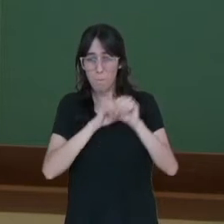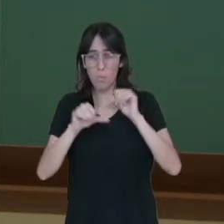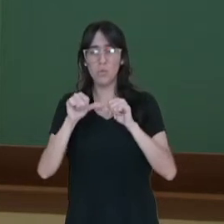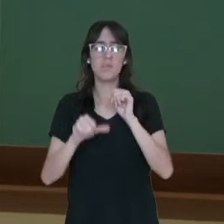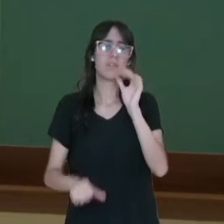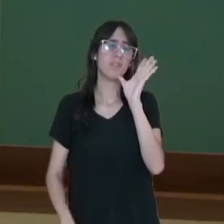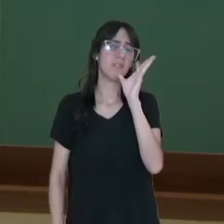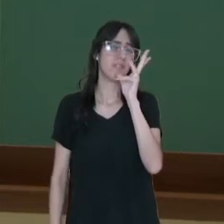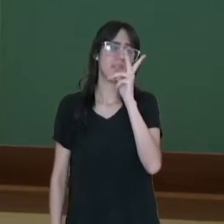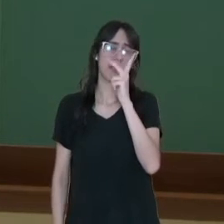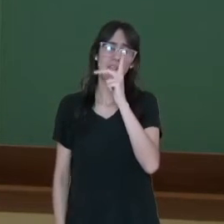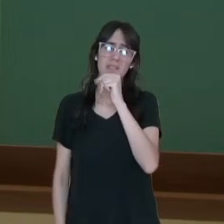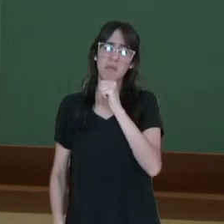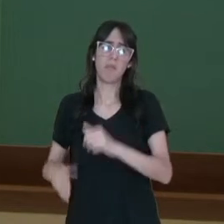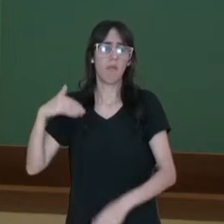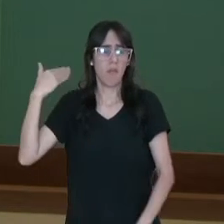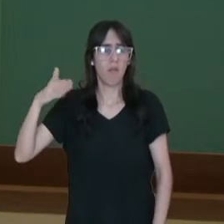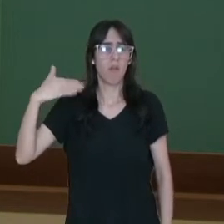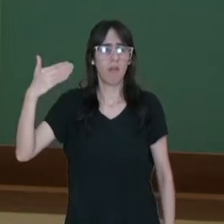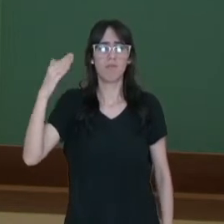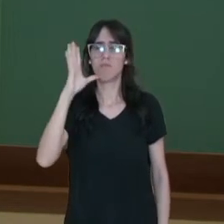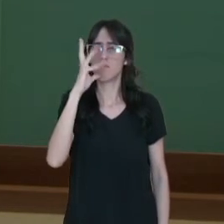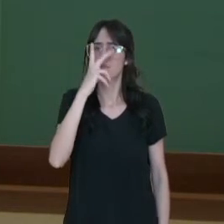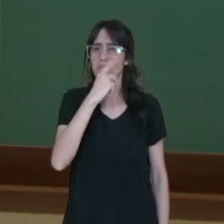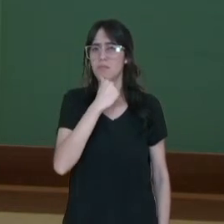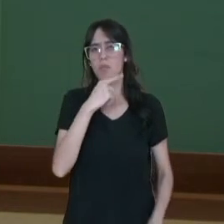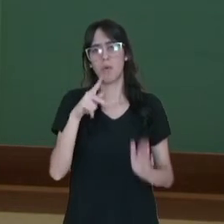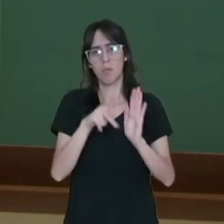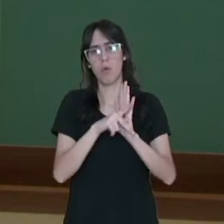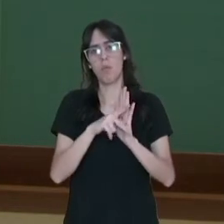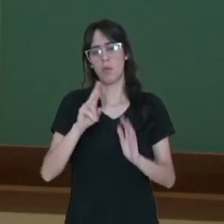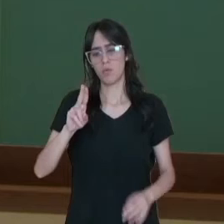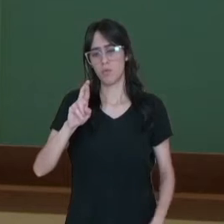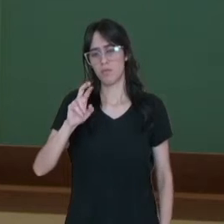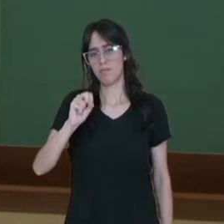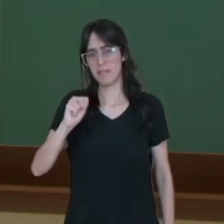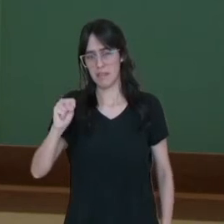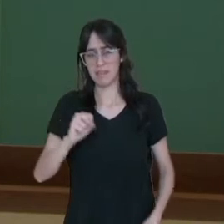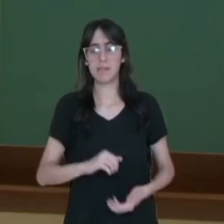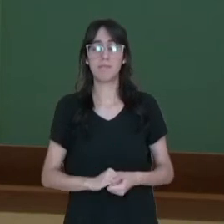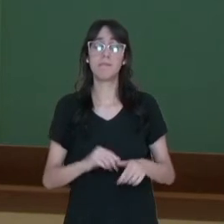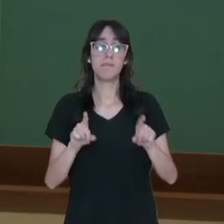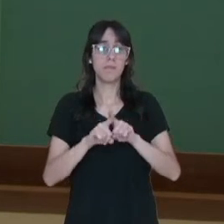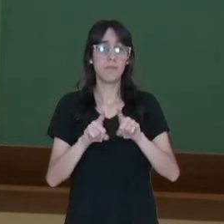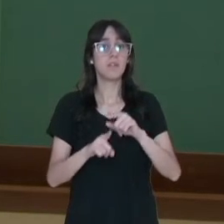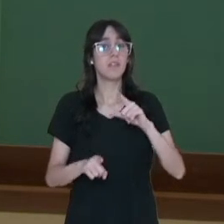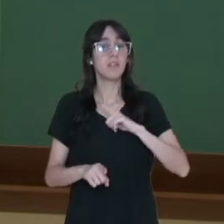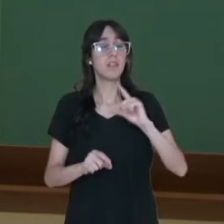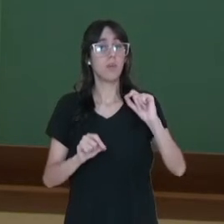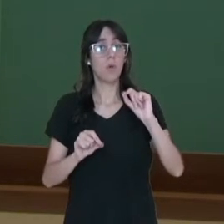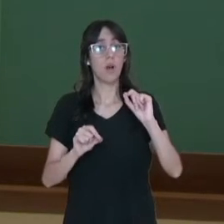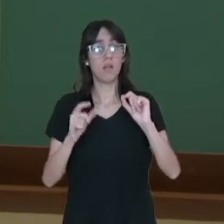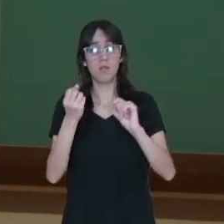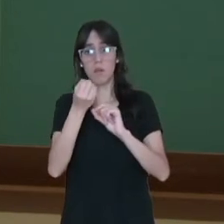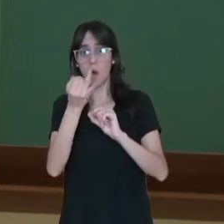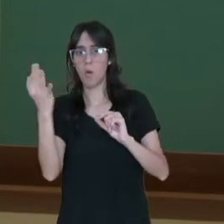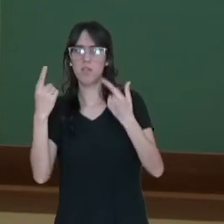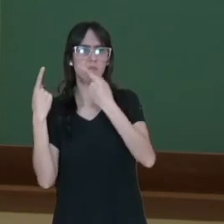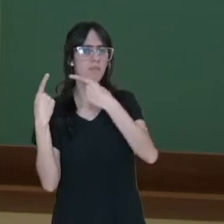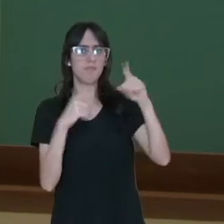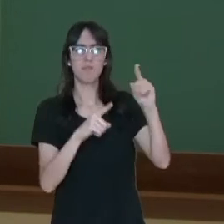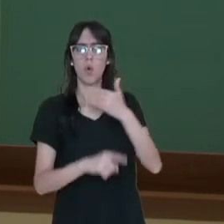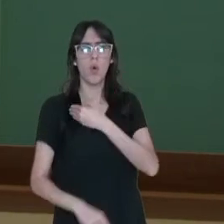então demorou a surtir efeitos na vida da União Soviética. Havia ainda uma oposição ao governo de